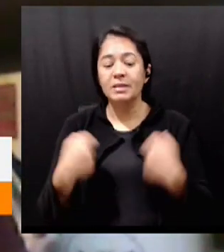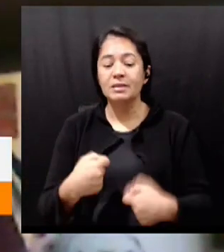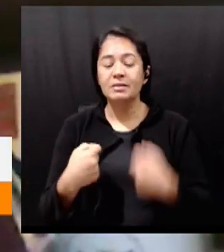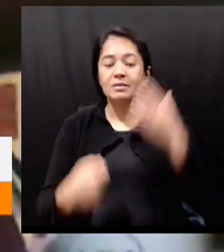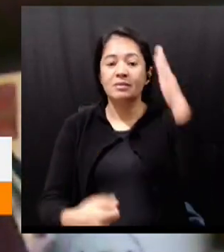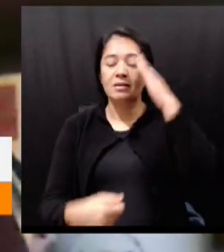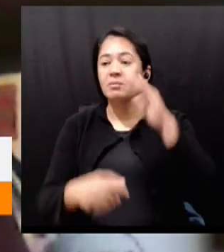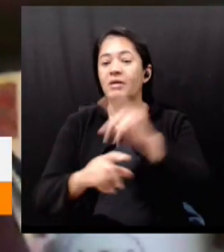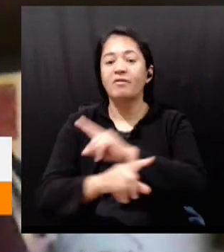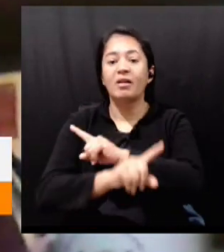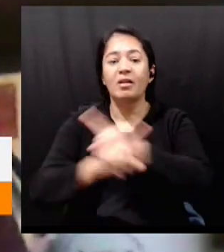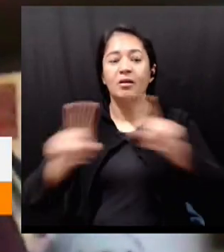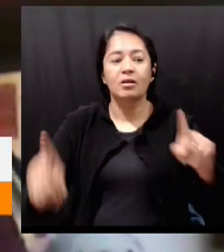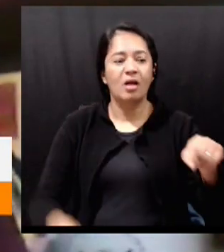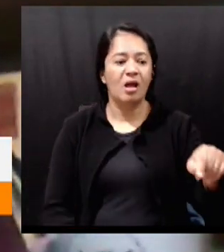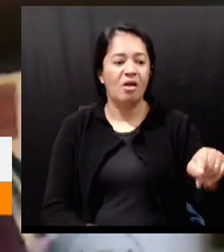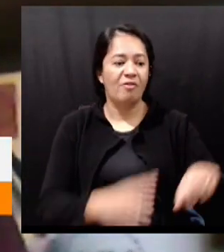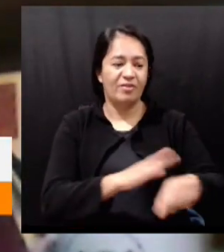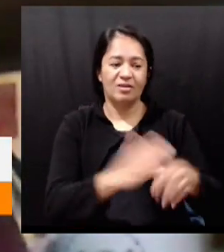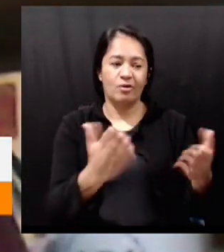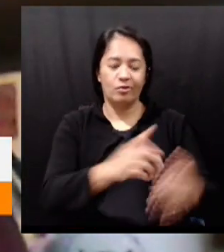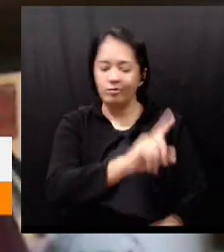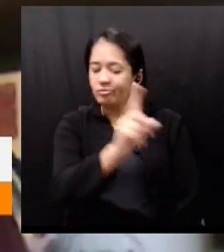fazer agora, não dou conta.